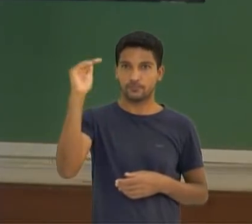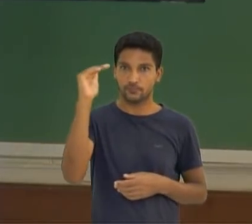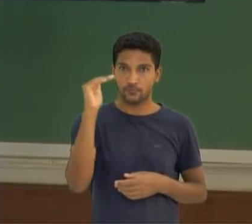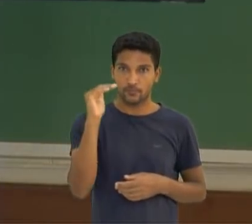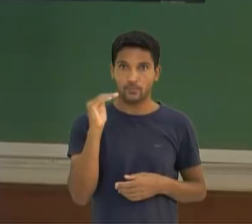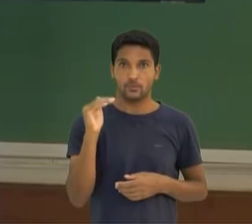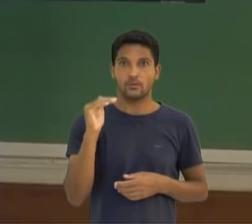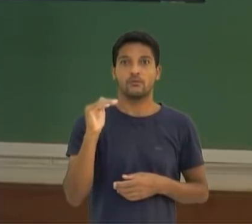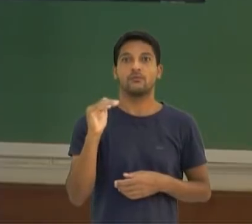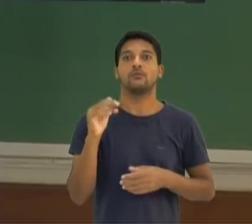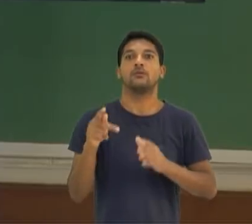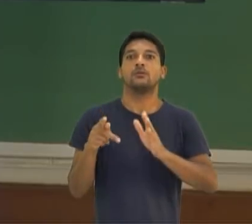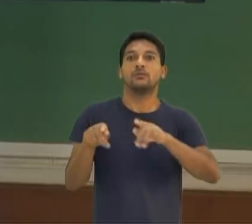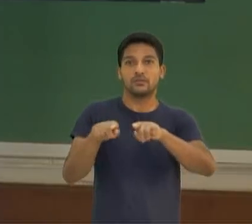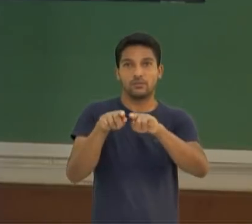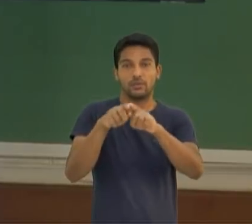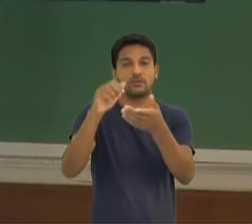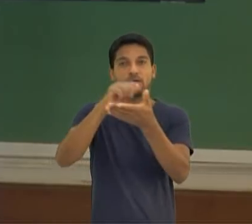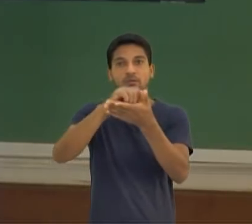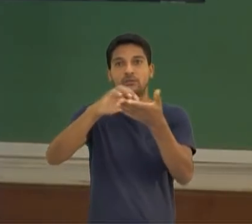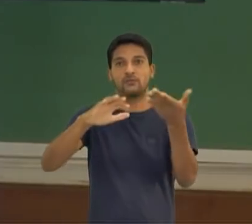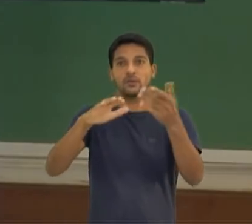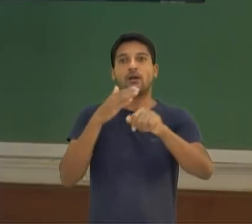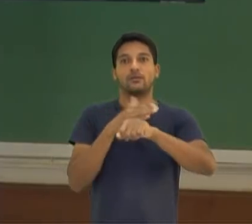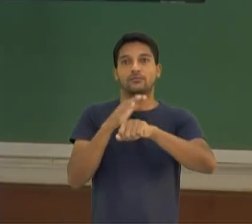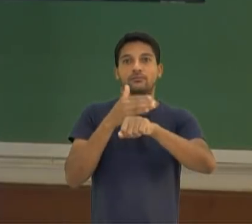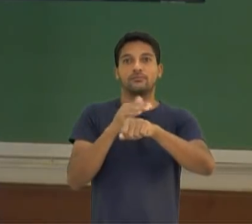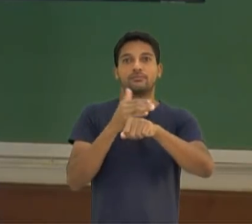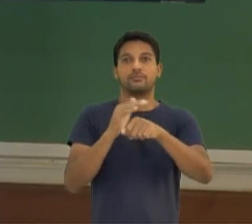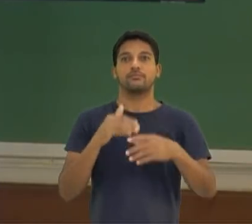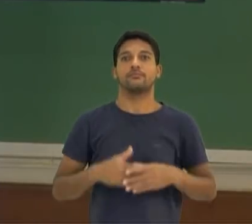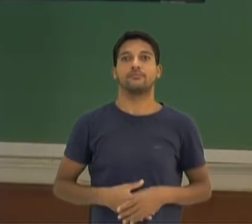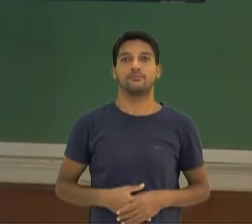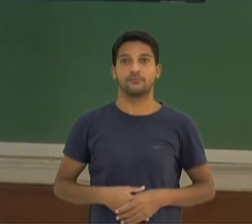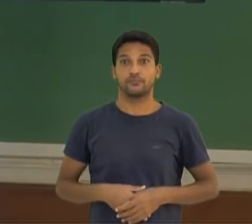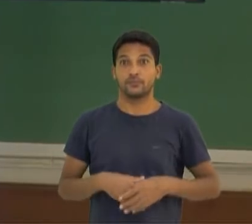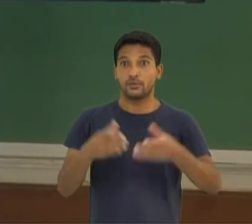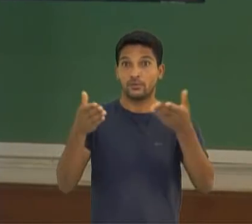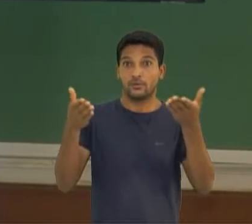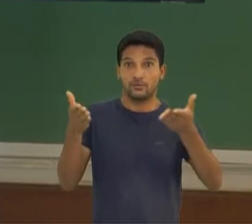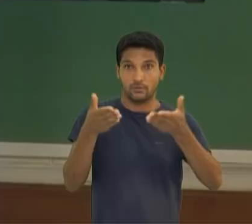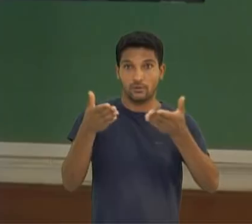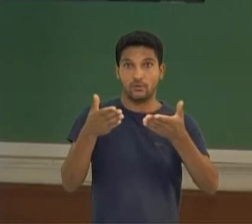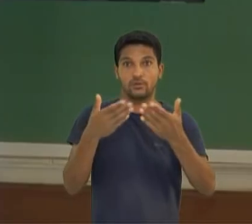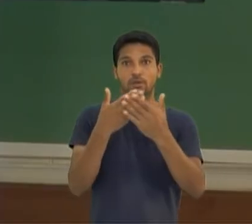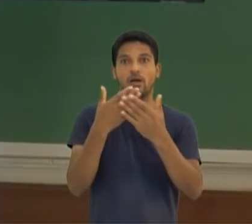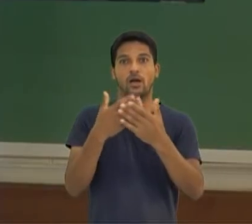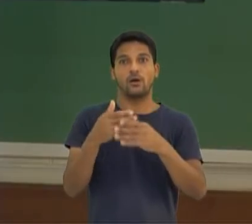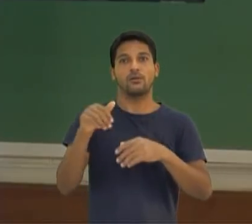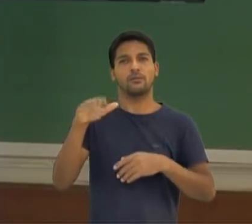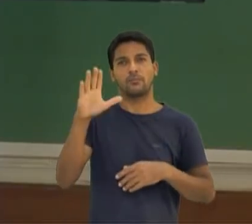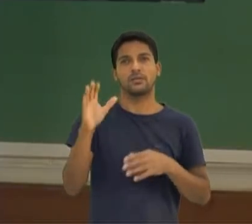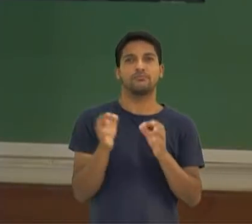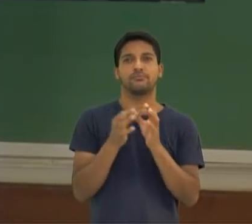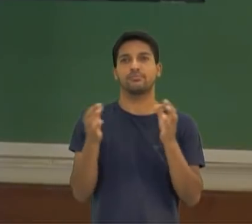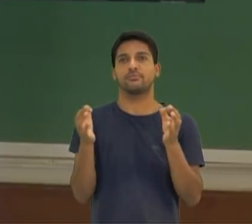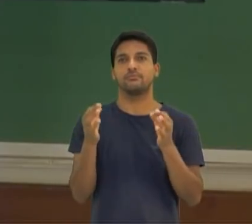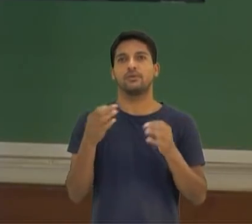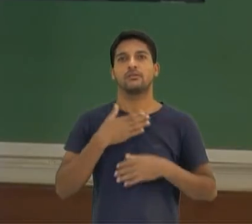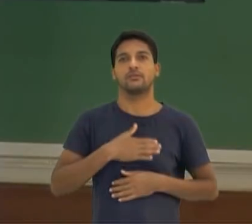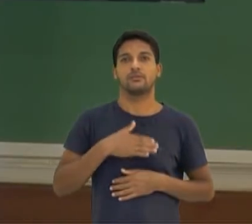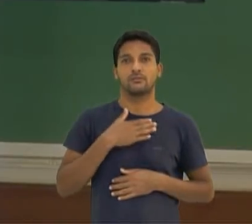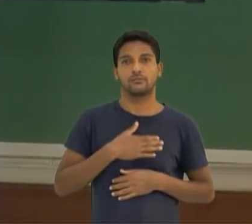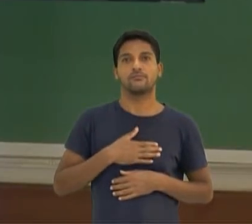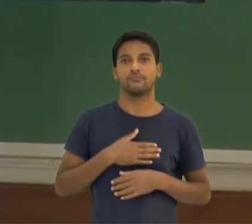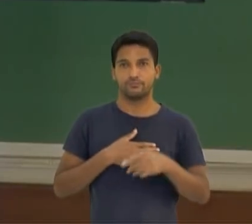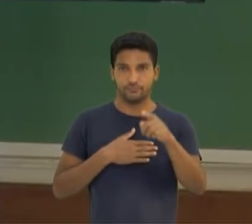de exercícios para praticar, tá bom? Então, hoje é uma aula um pouco mais light, então fiquem